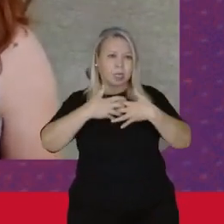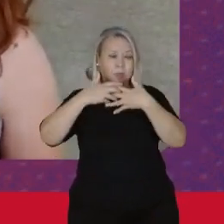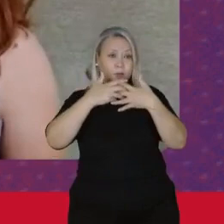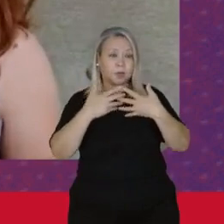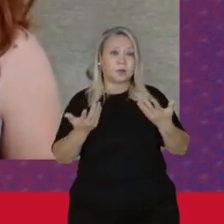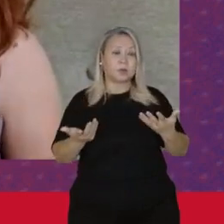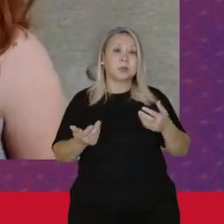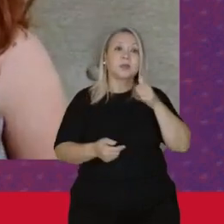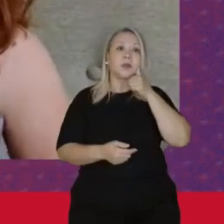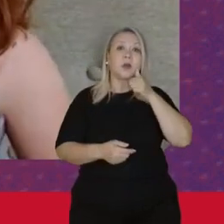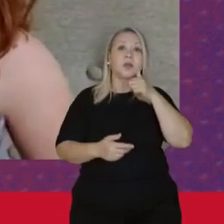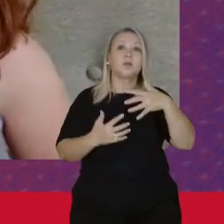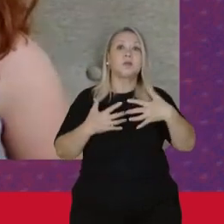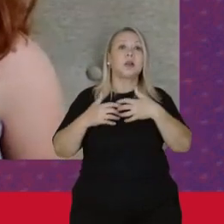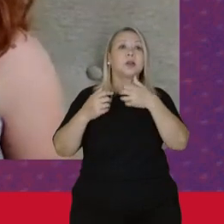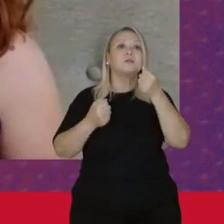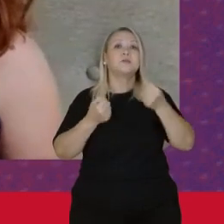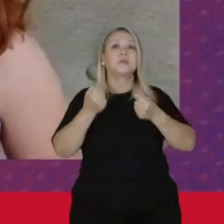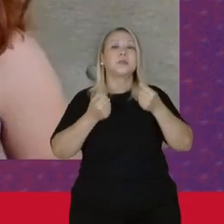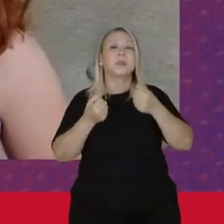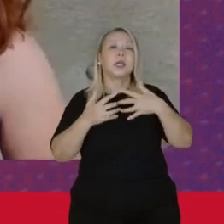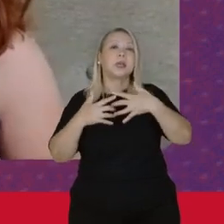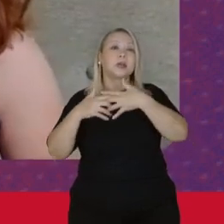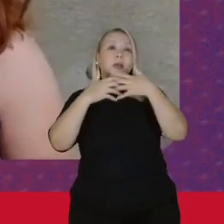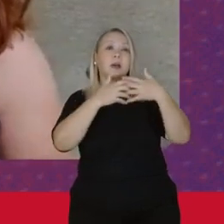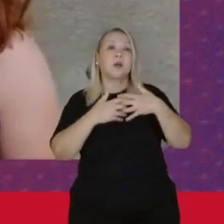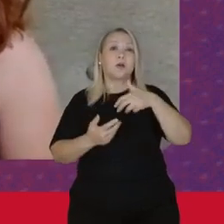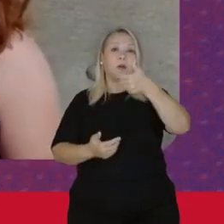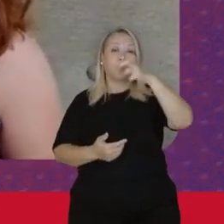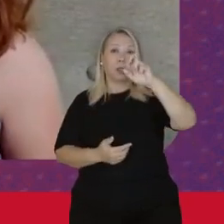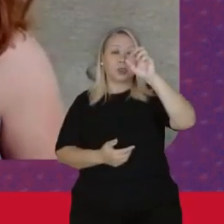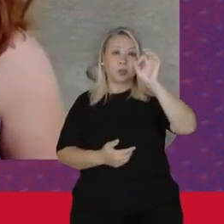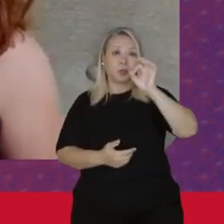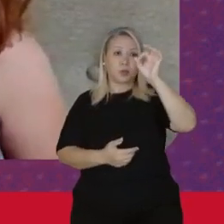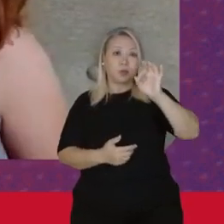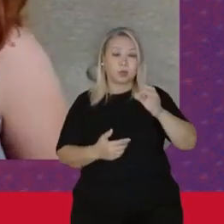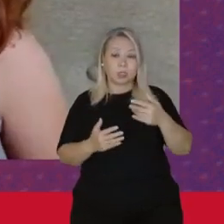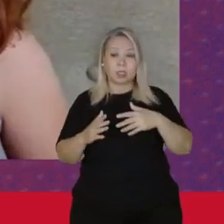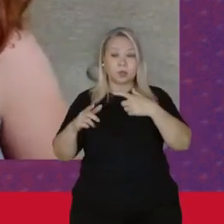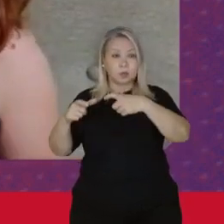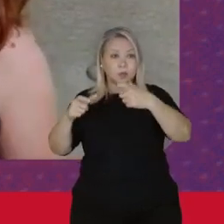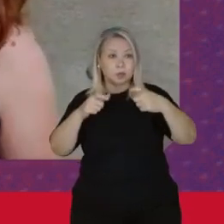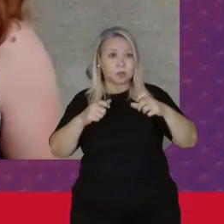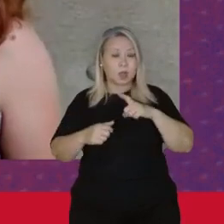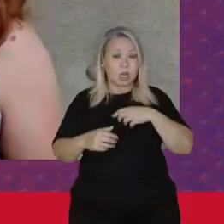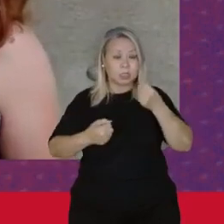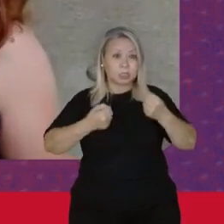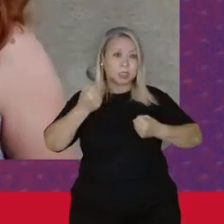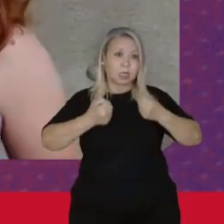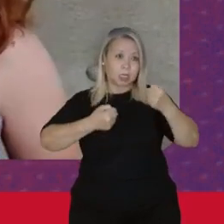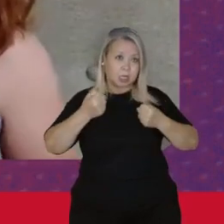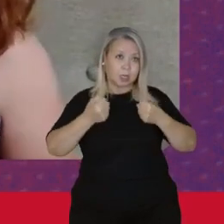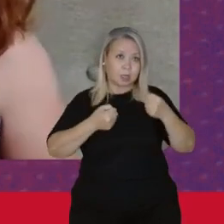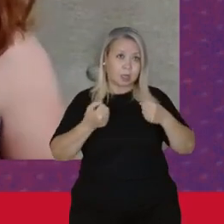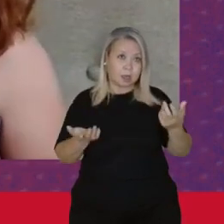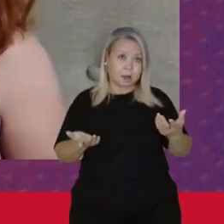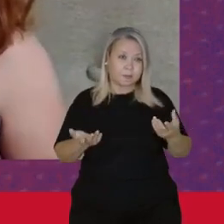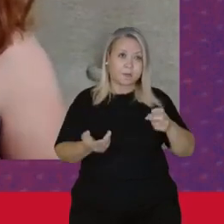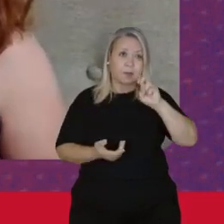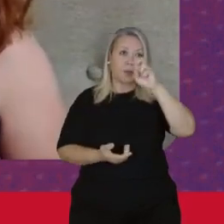as mulheres dirigem apenas cerca de 15% dos estabelecimentos que têm algum tipo de veículo, 5%